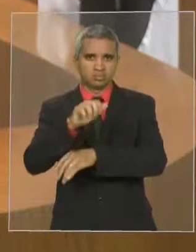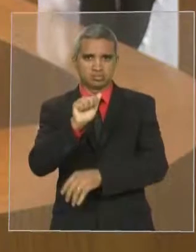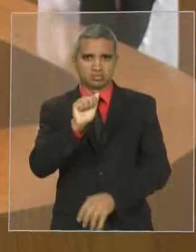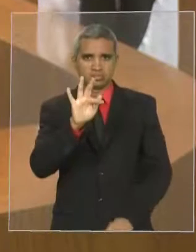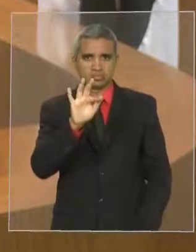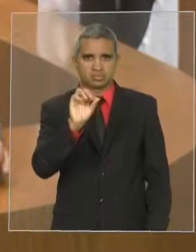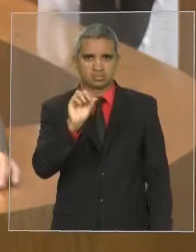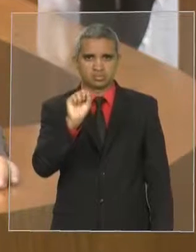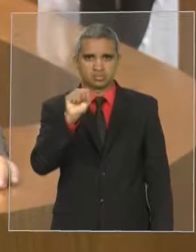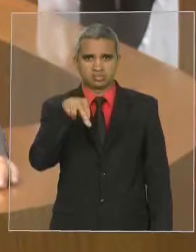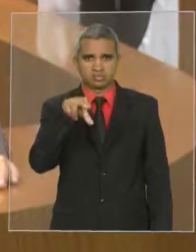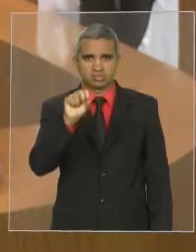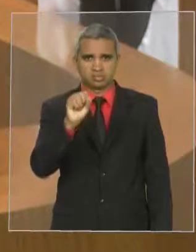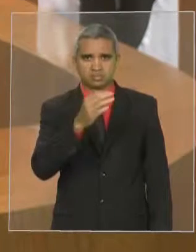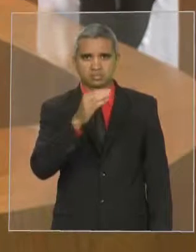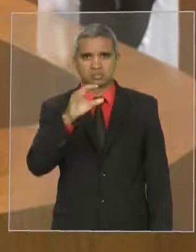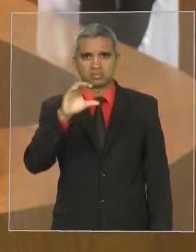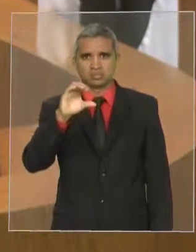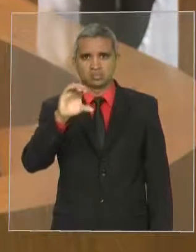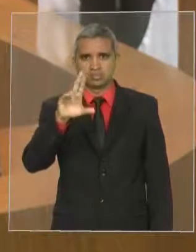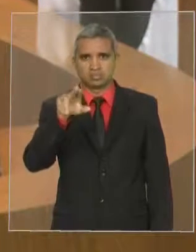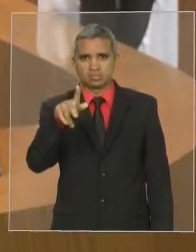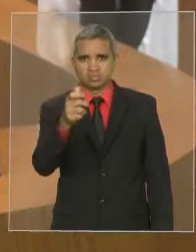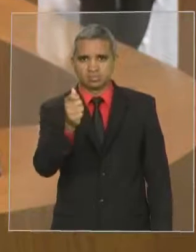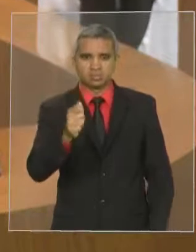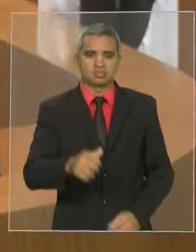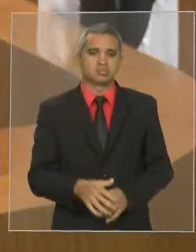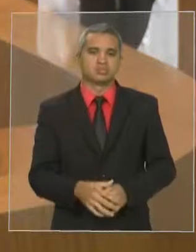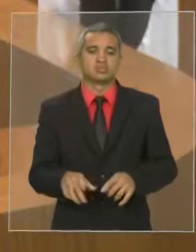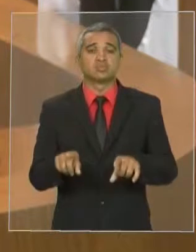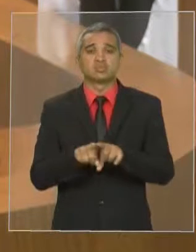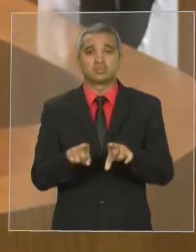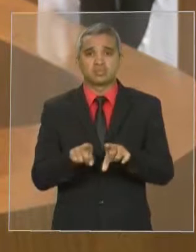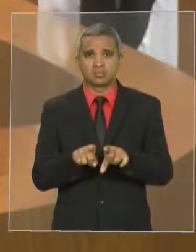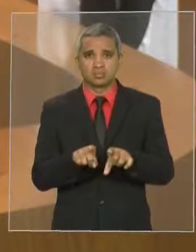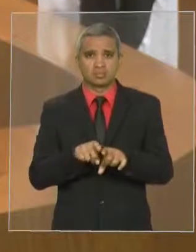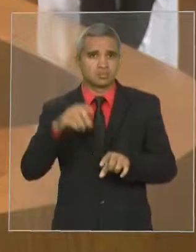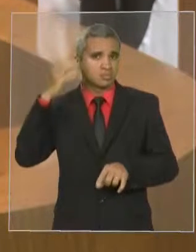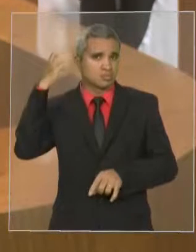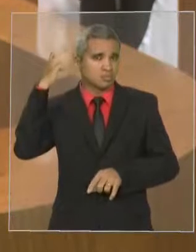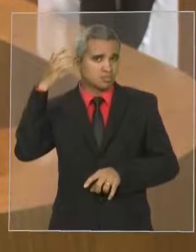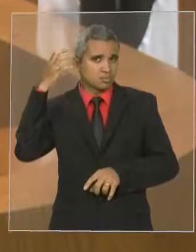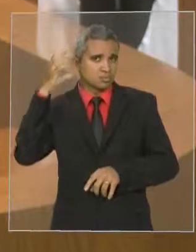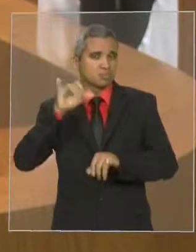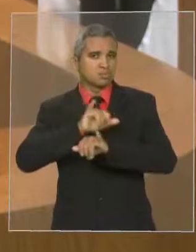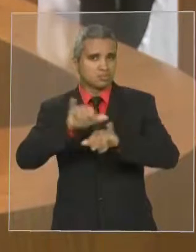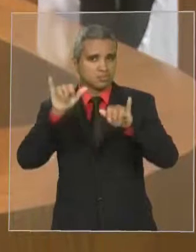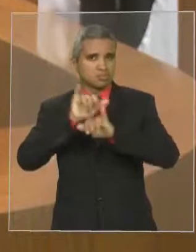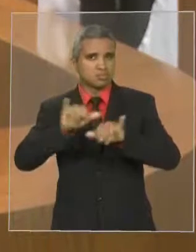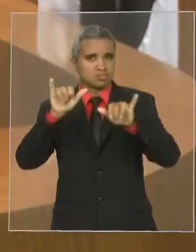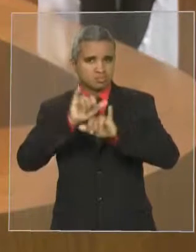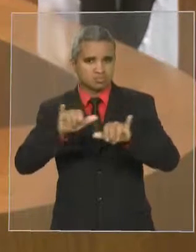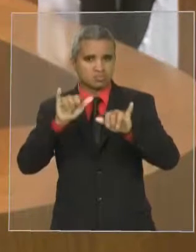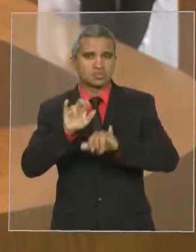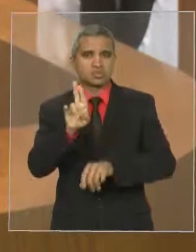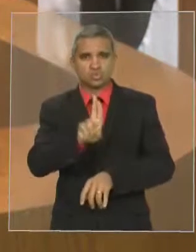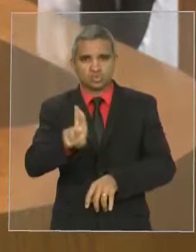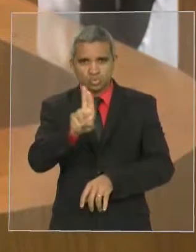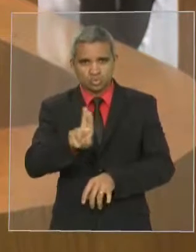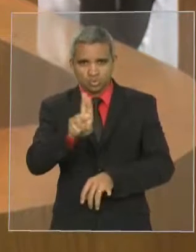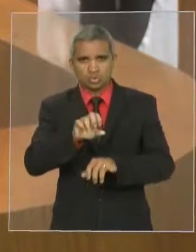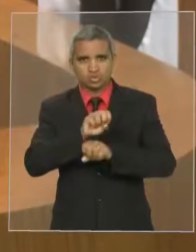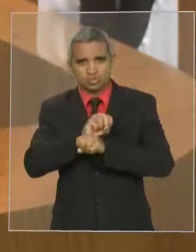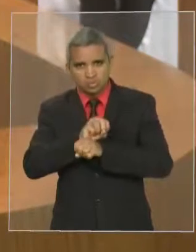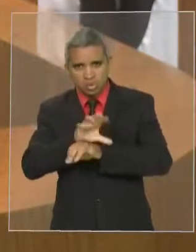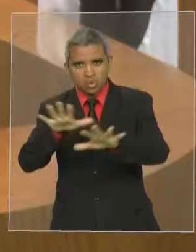tem também servido como um dos poucos meios de comunicação local para divulgação, para